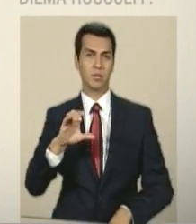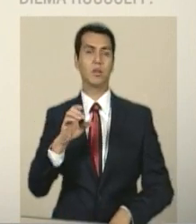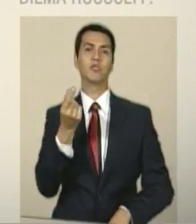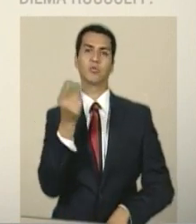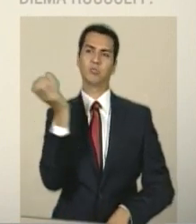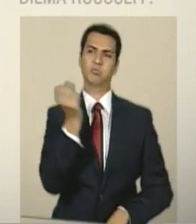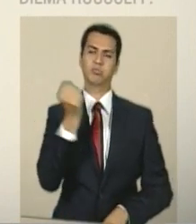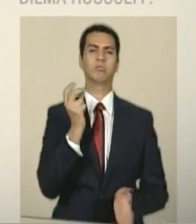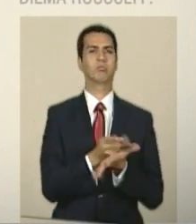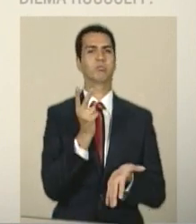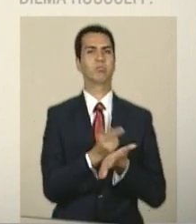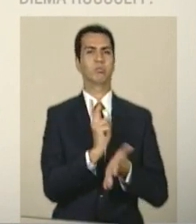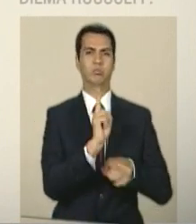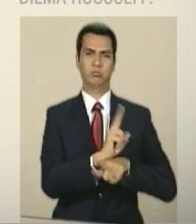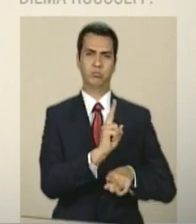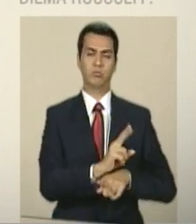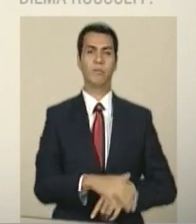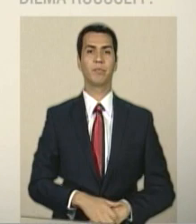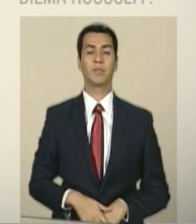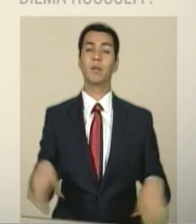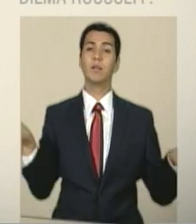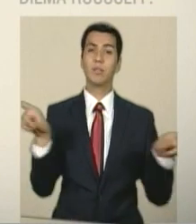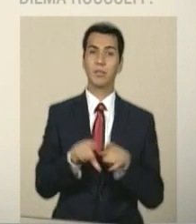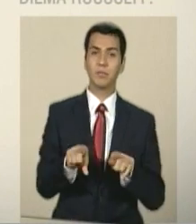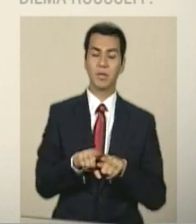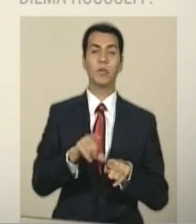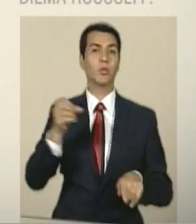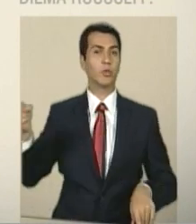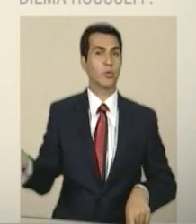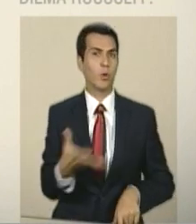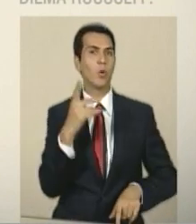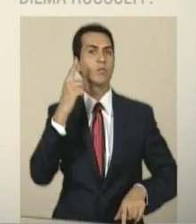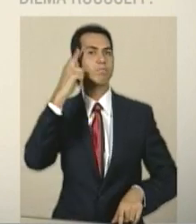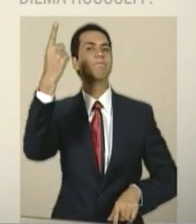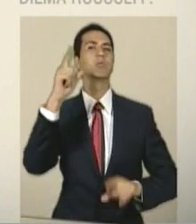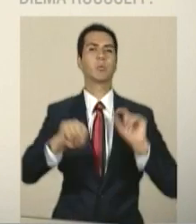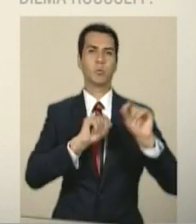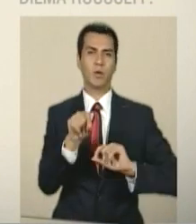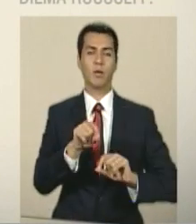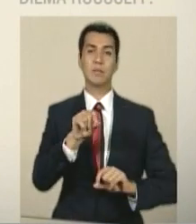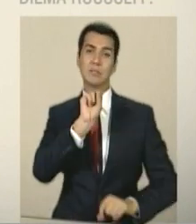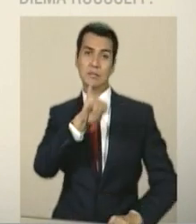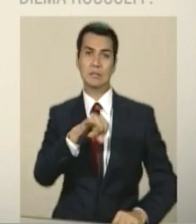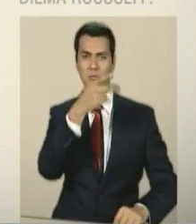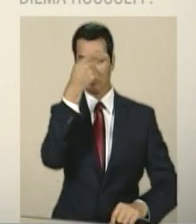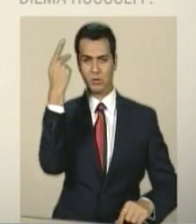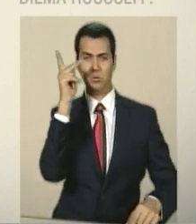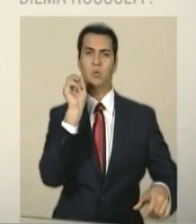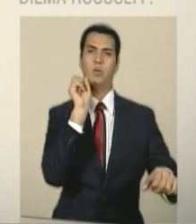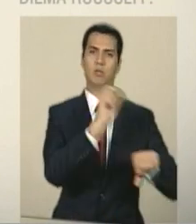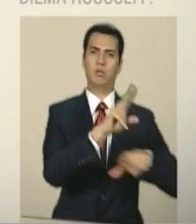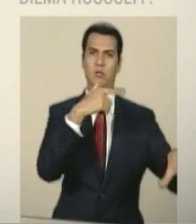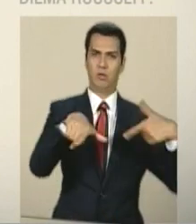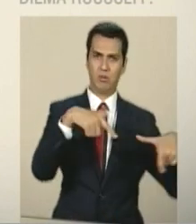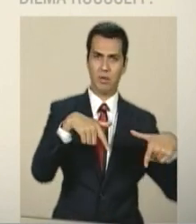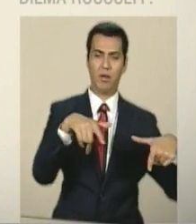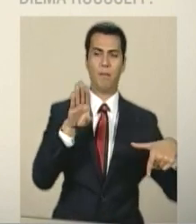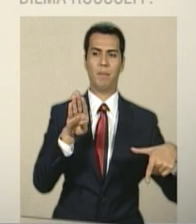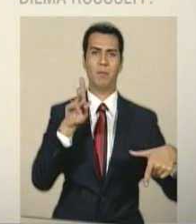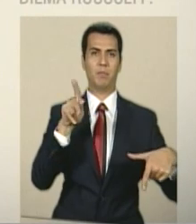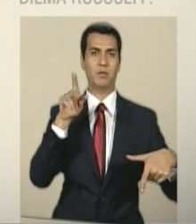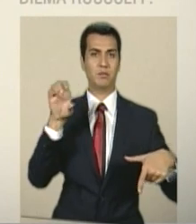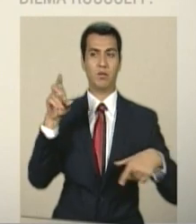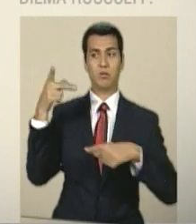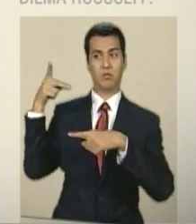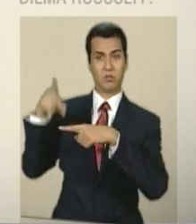novidade importante é o retorno imediato ao BPC em caso de perda de emprego por exemplo Luciano